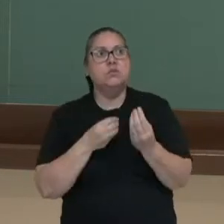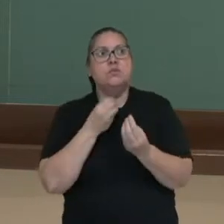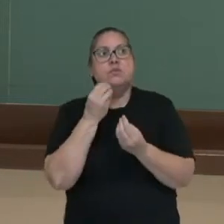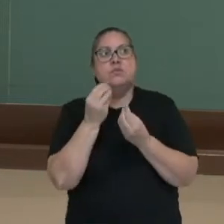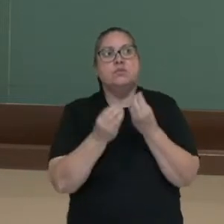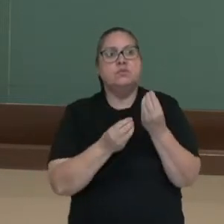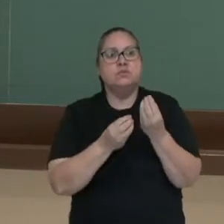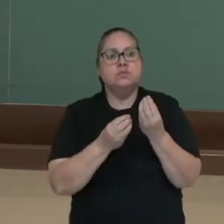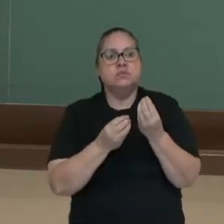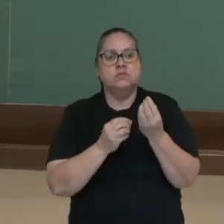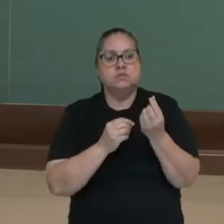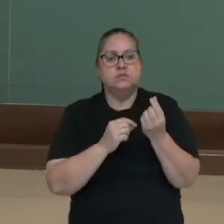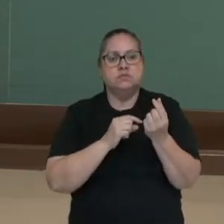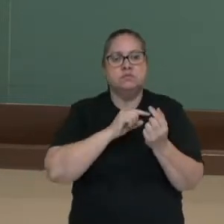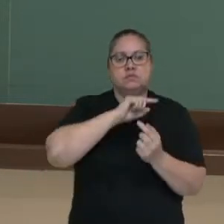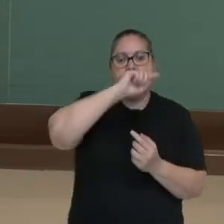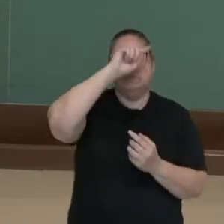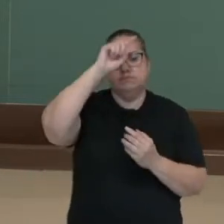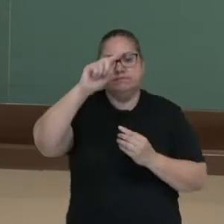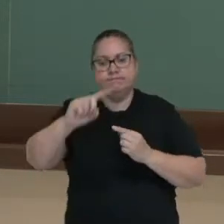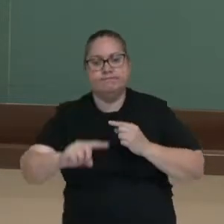fosse um círculo, né,